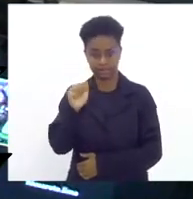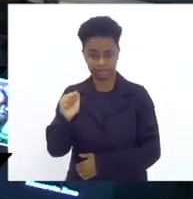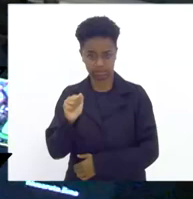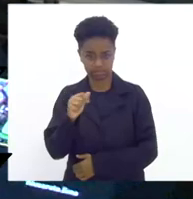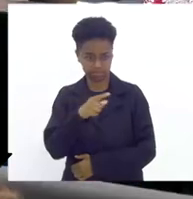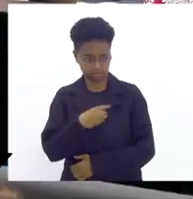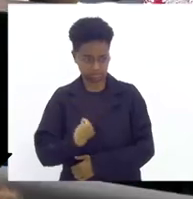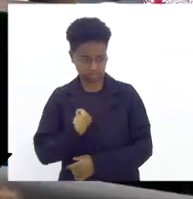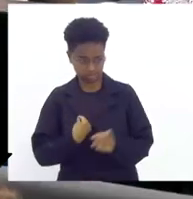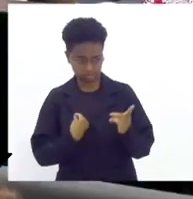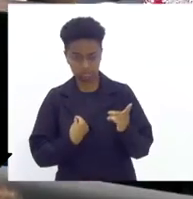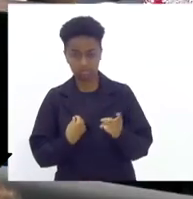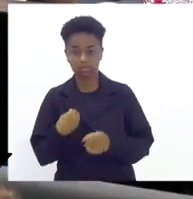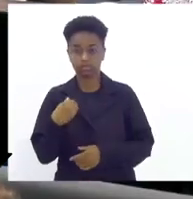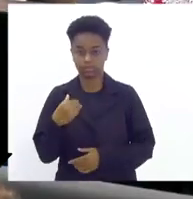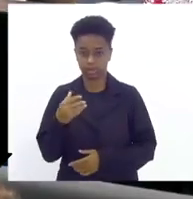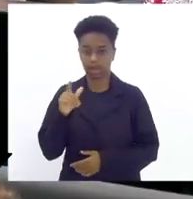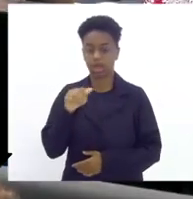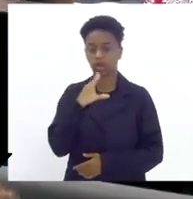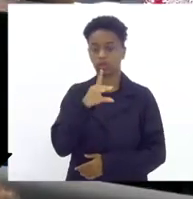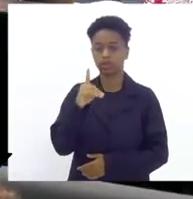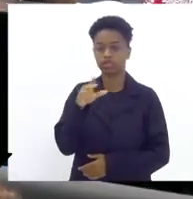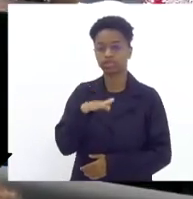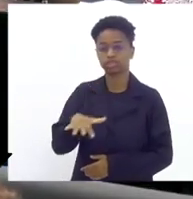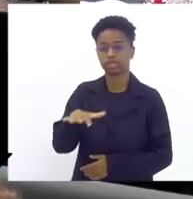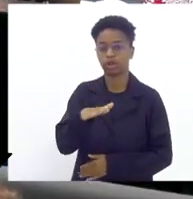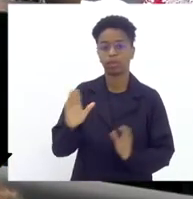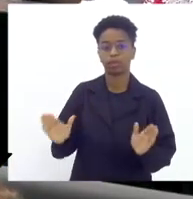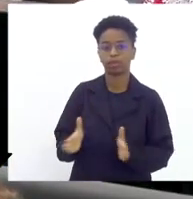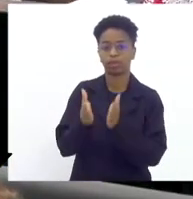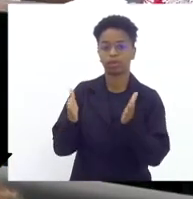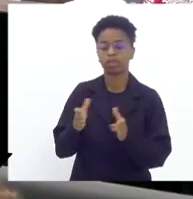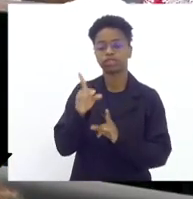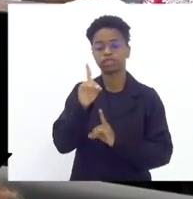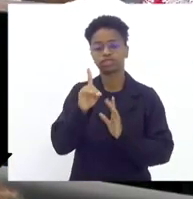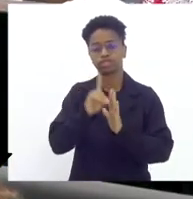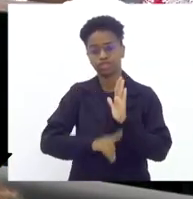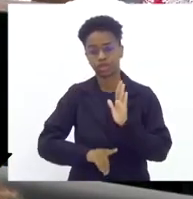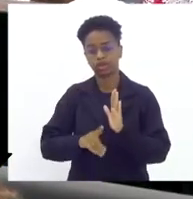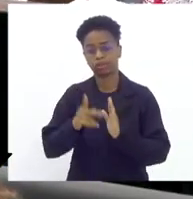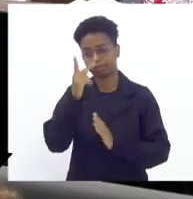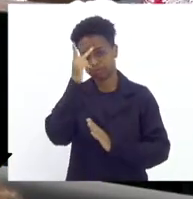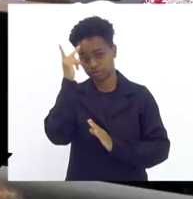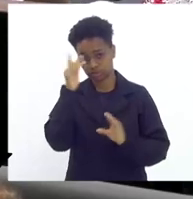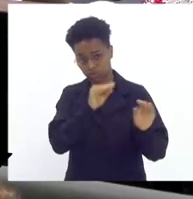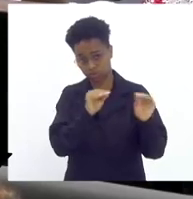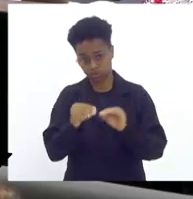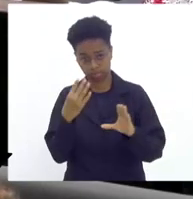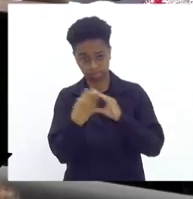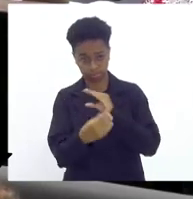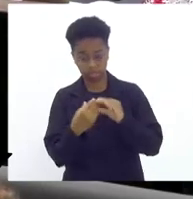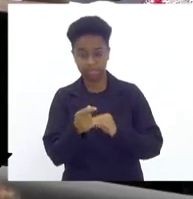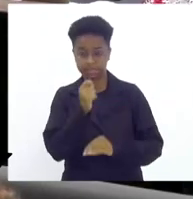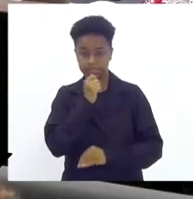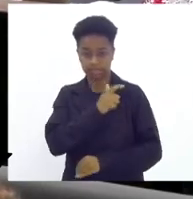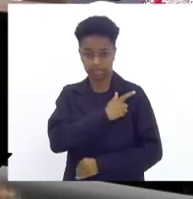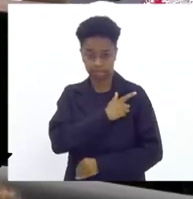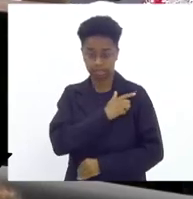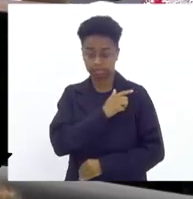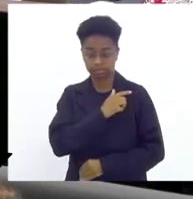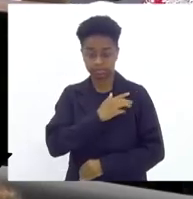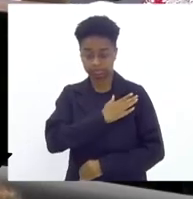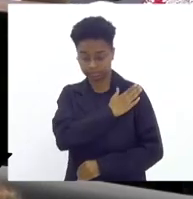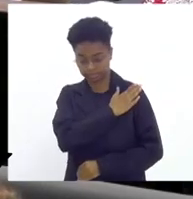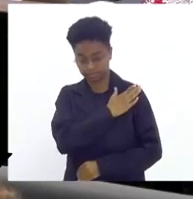Clarissa Carmo que é coordenadora geral da promoção dos direitos das pessoas migrantes refugiados e a pátrias do